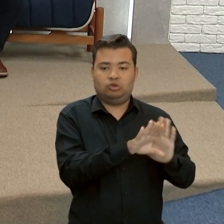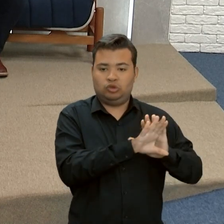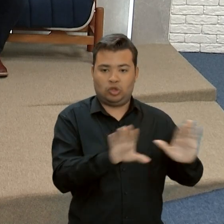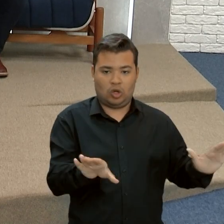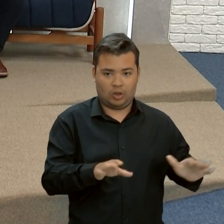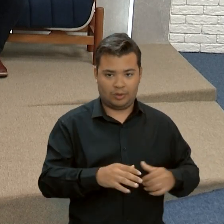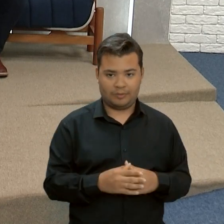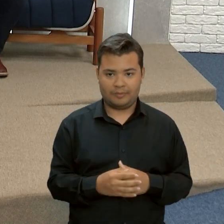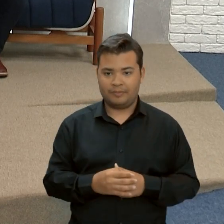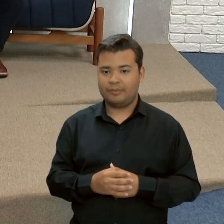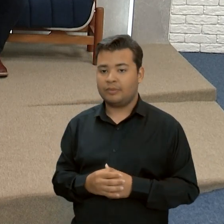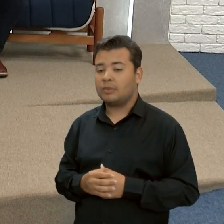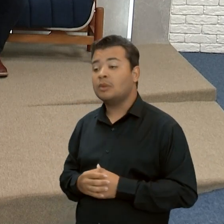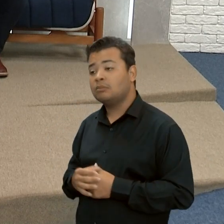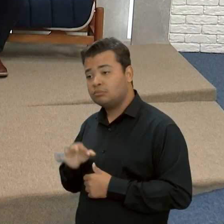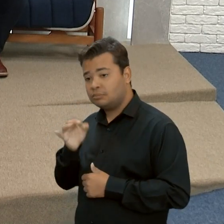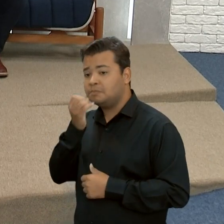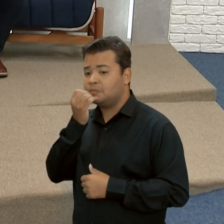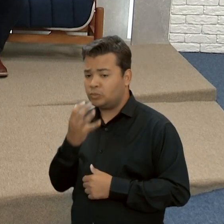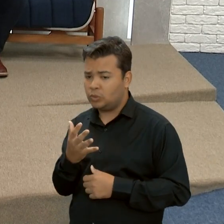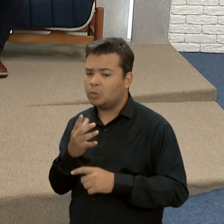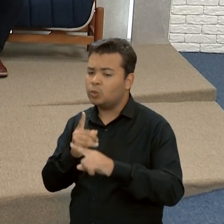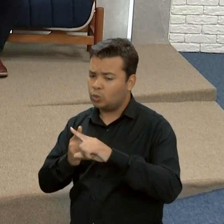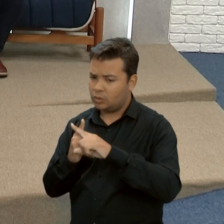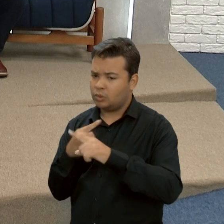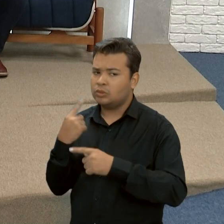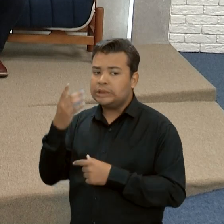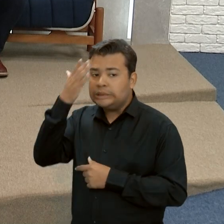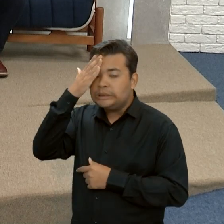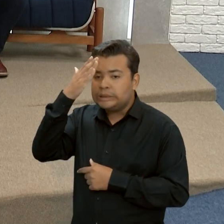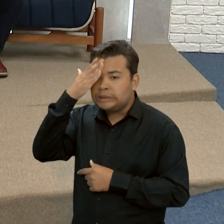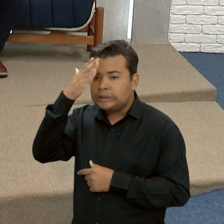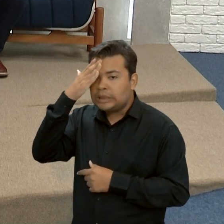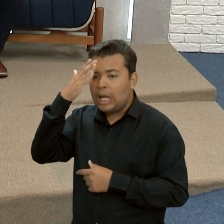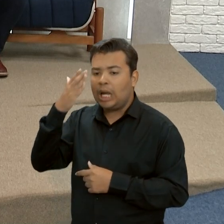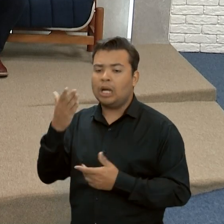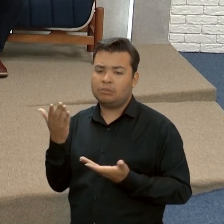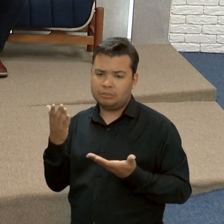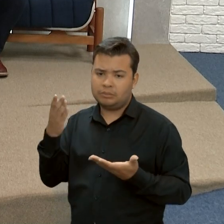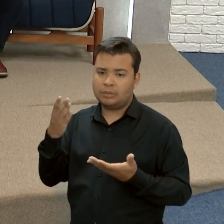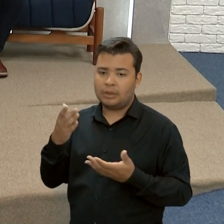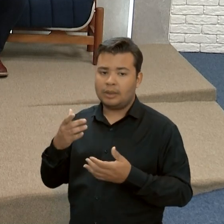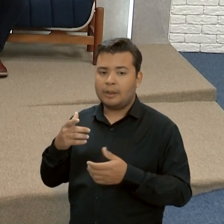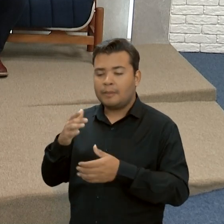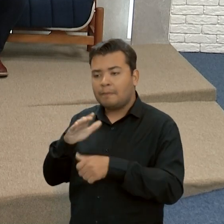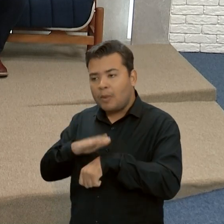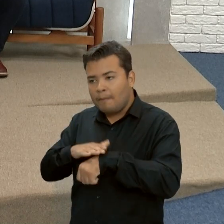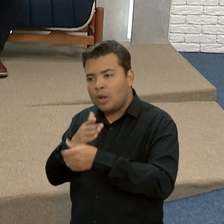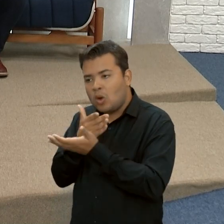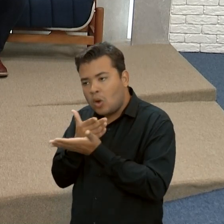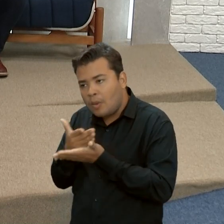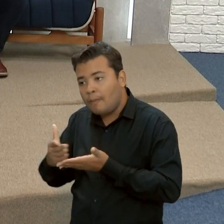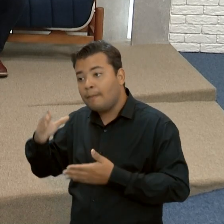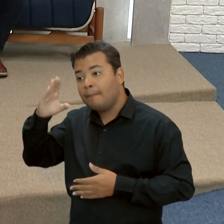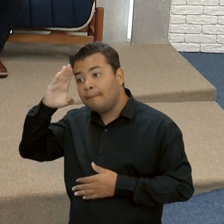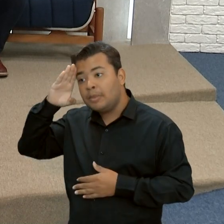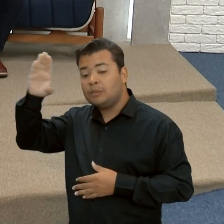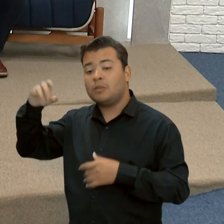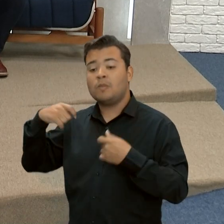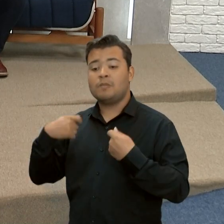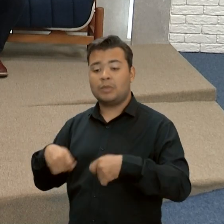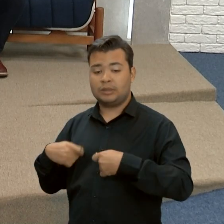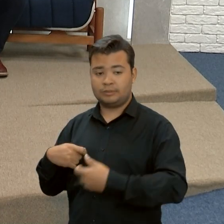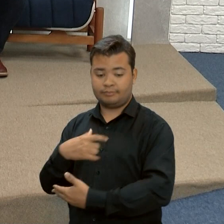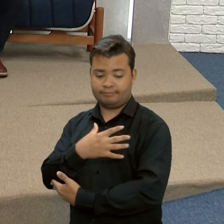né? Porque a gente, inclusive, sabe da importância que tem, né? Principalmente nessa primeira fase. A amamentação do